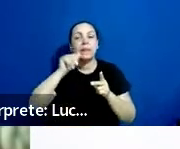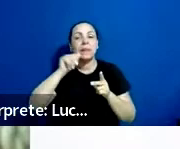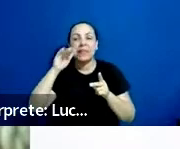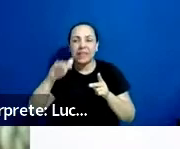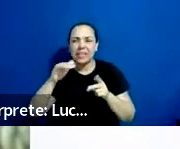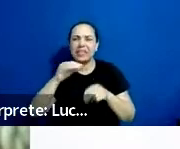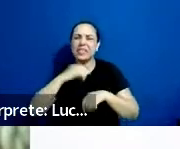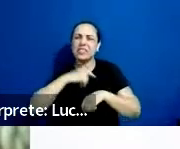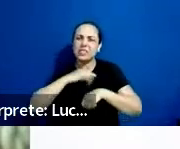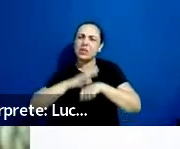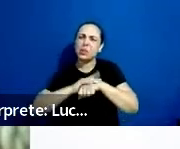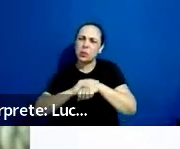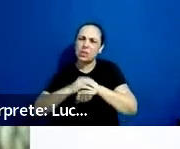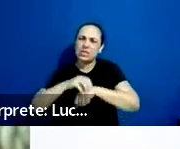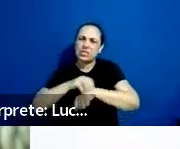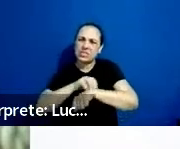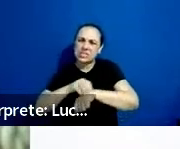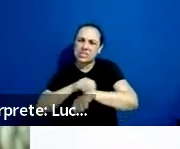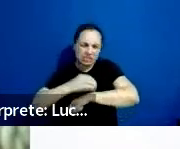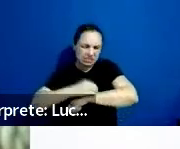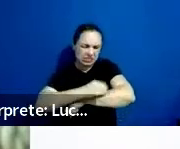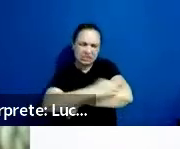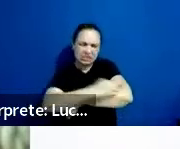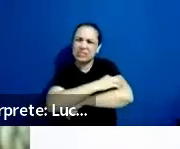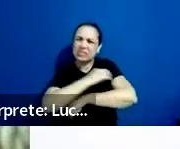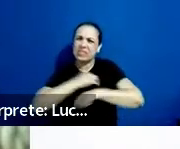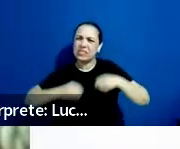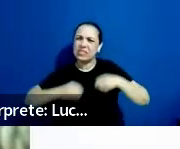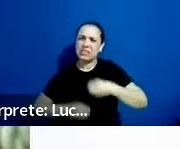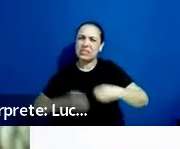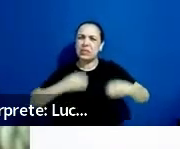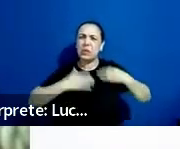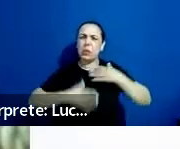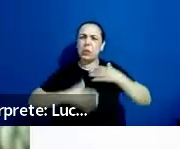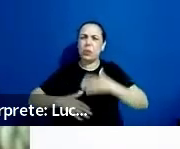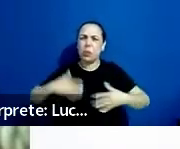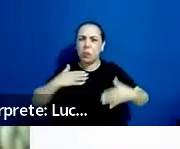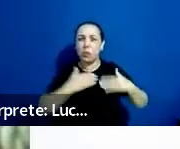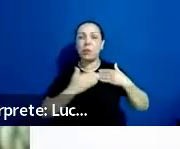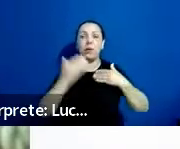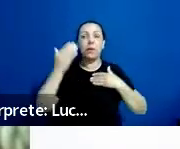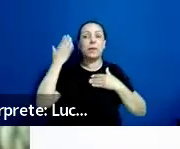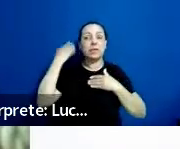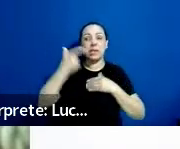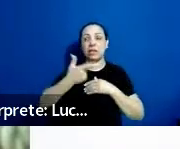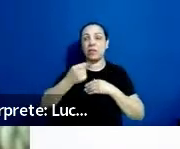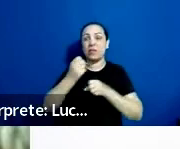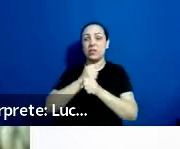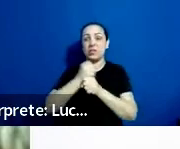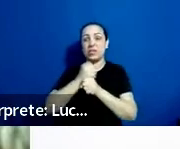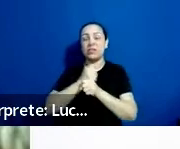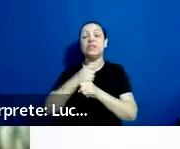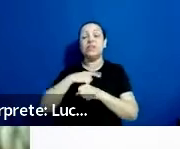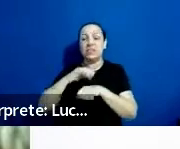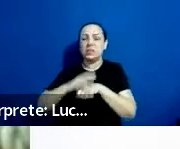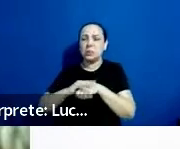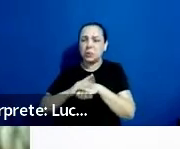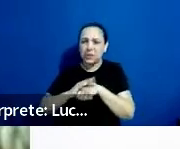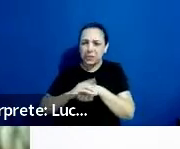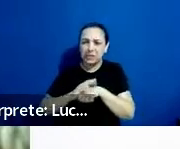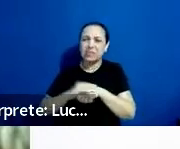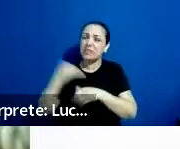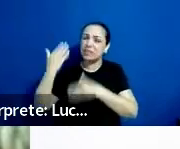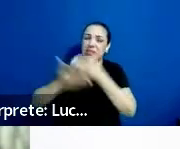epidermólise bolhosa. Essa menina é a Rafaela, ela foi uma das primeiras a utilizar a tecnologia há 20 anos atrás, ela tinha um corpinho todo cheio